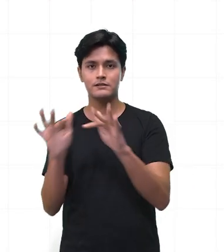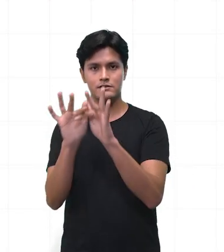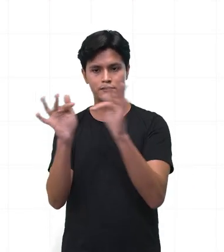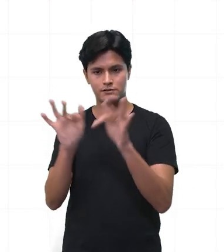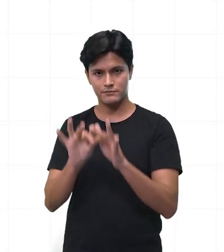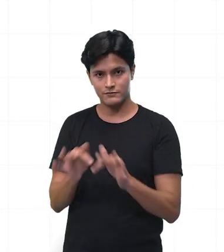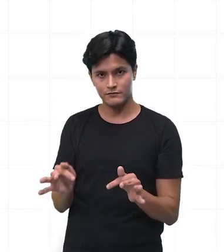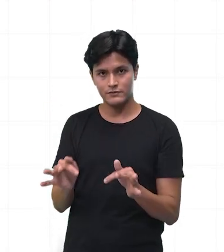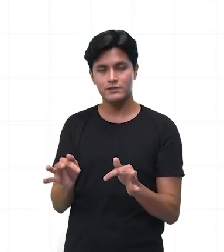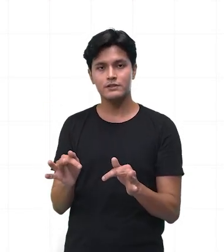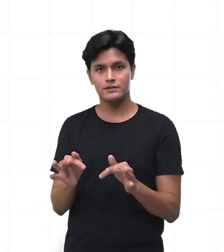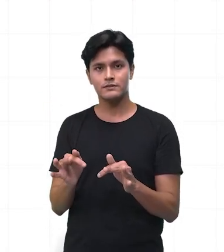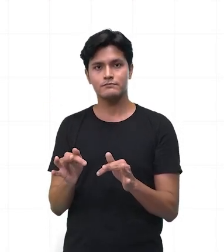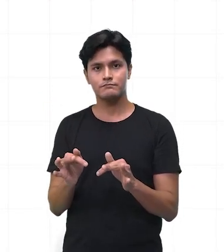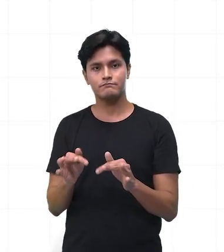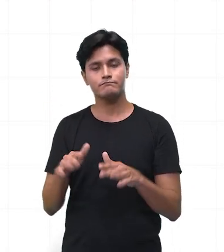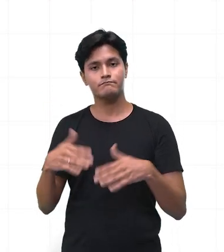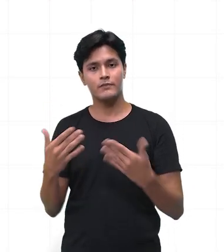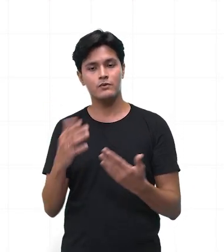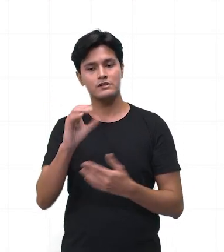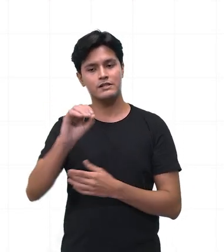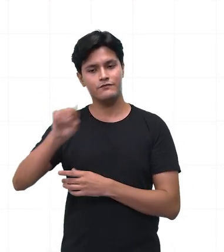2 zeros, fica 0,3.